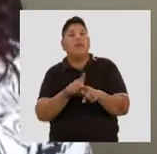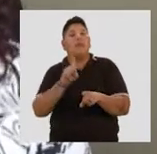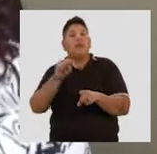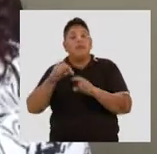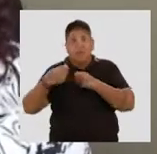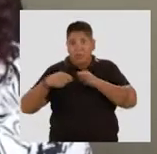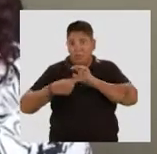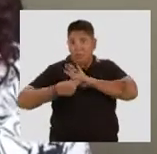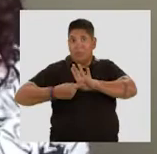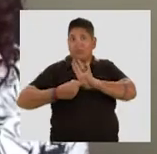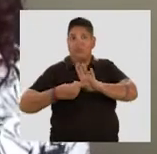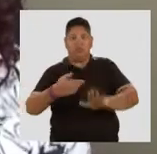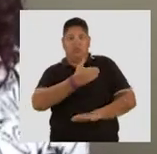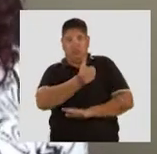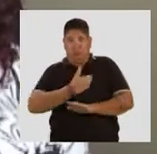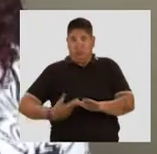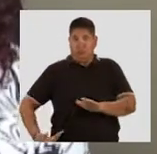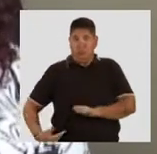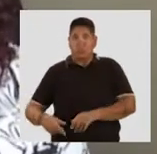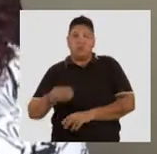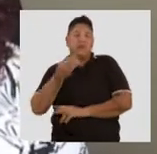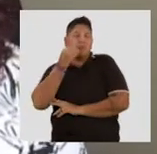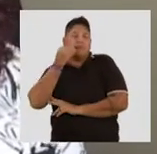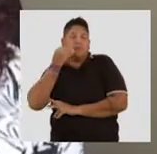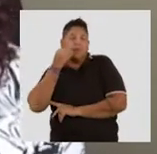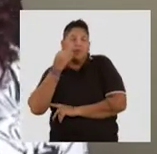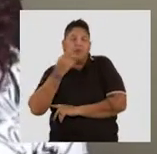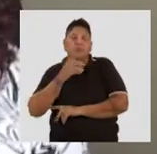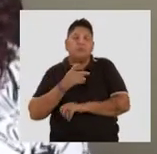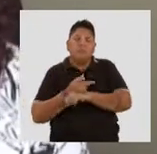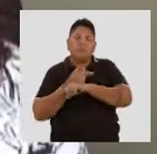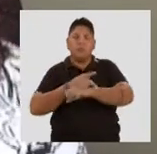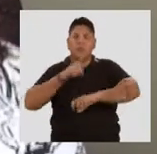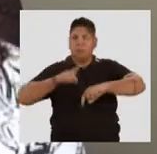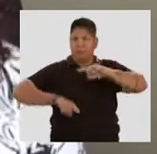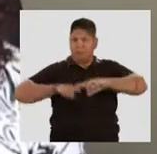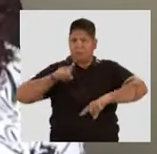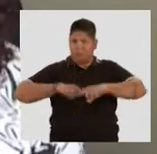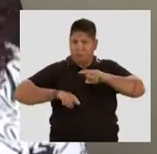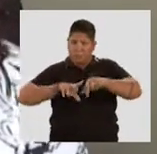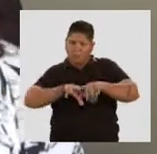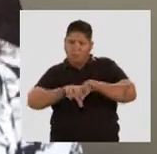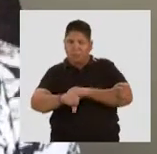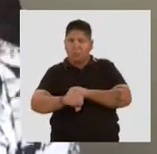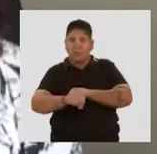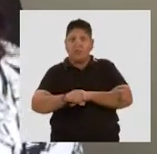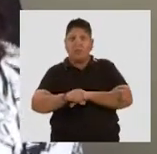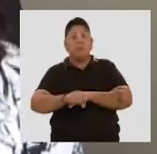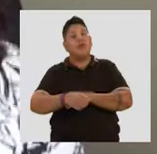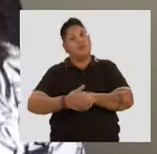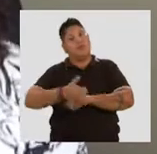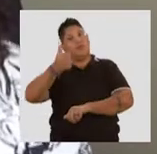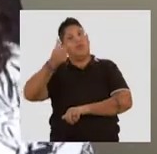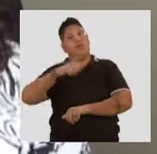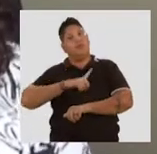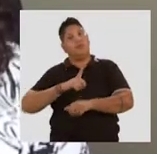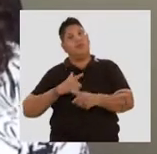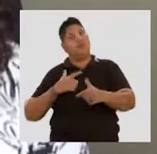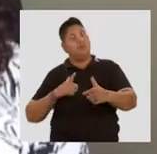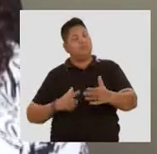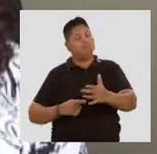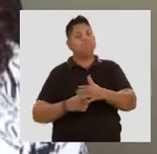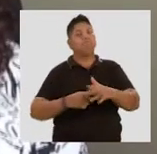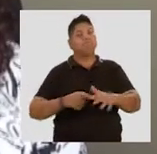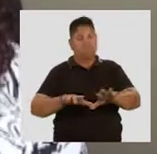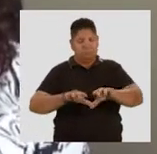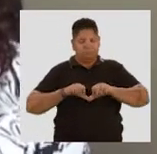também há de se ressaltar que o Estado tem de buscar ferramentas e formações de seus agentes para melhor receber